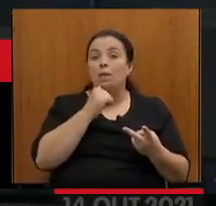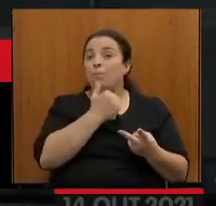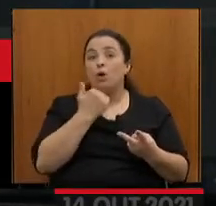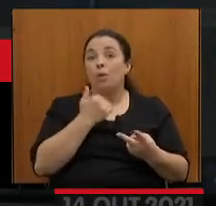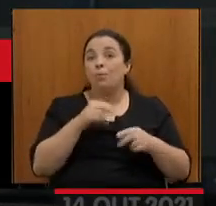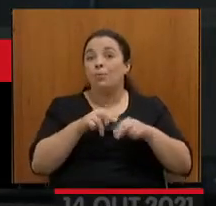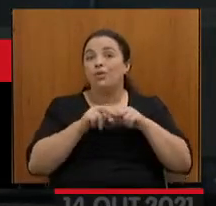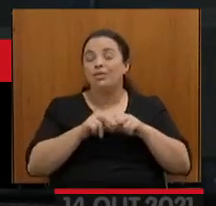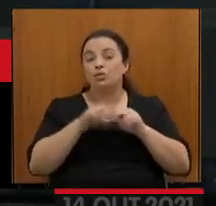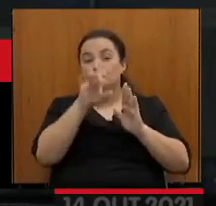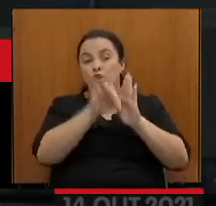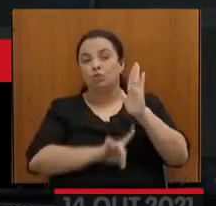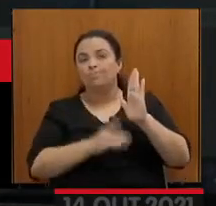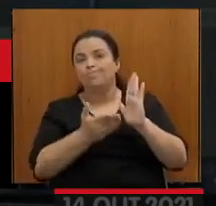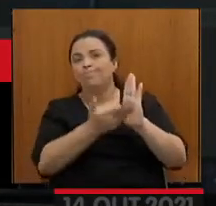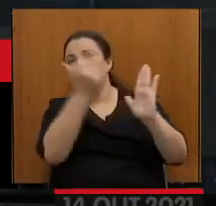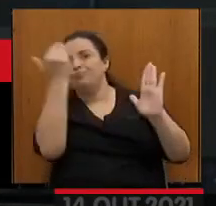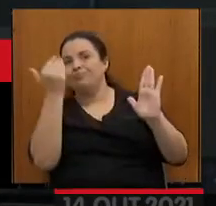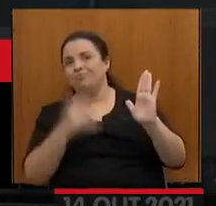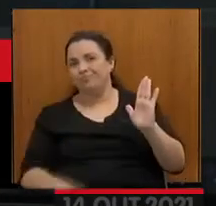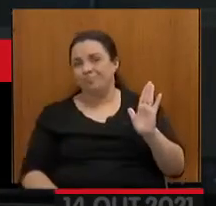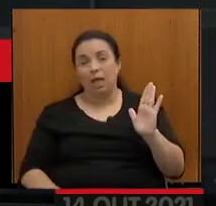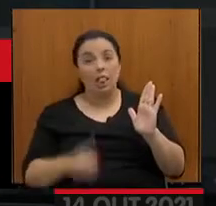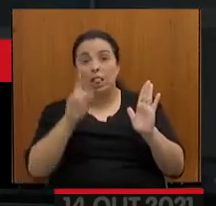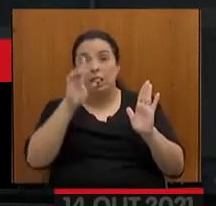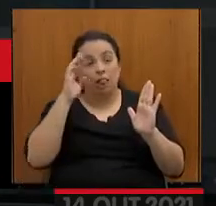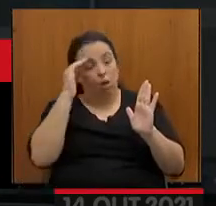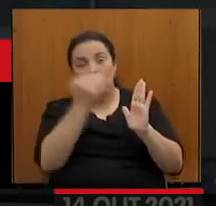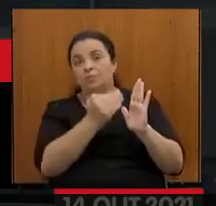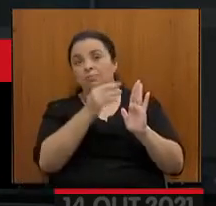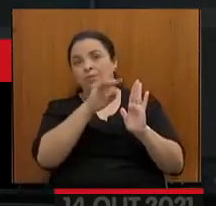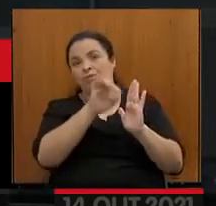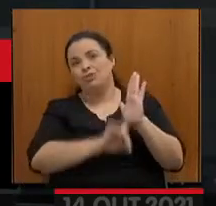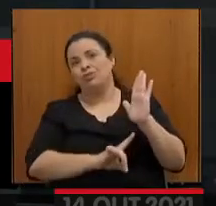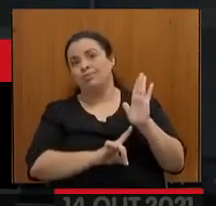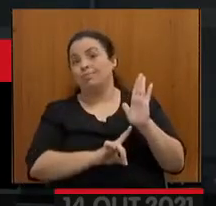grave. Isso toca muito o Ministério Público.